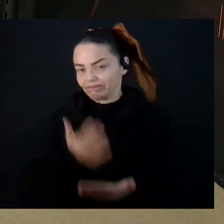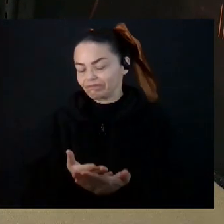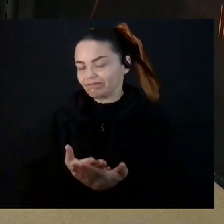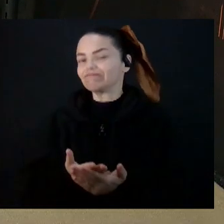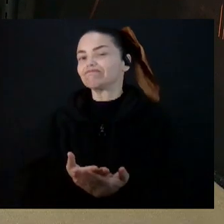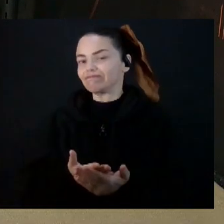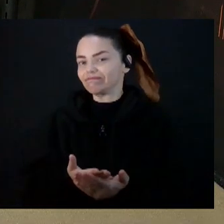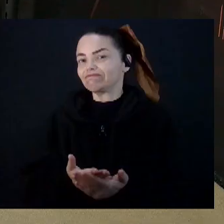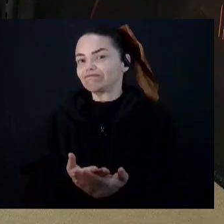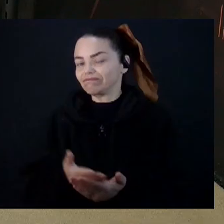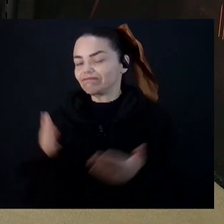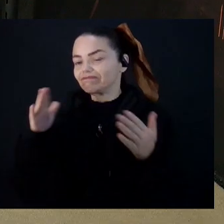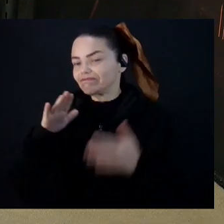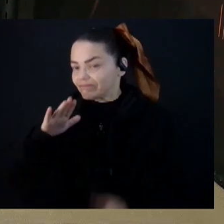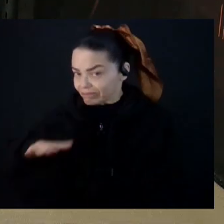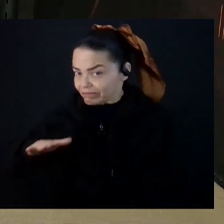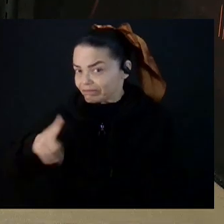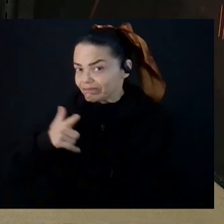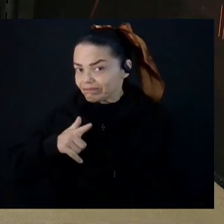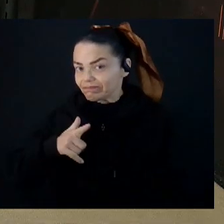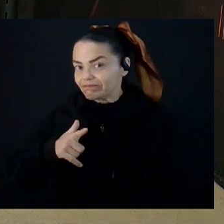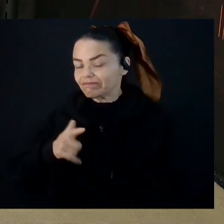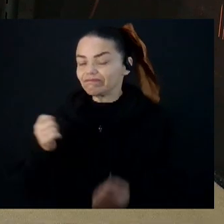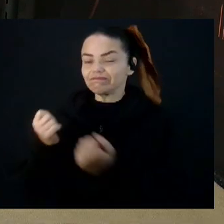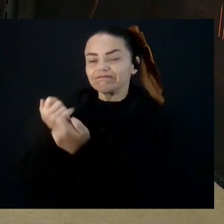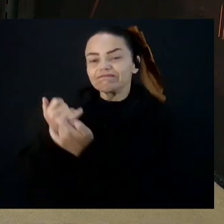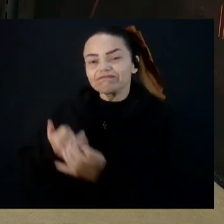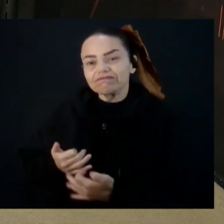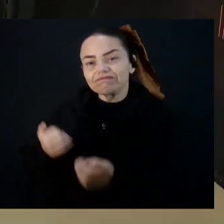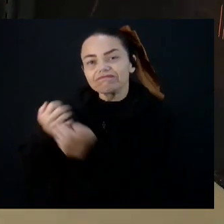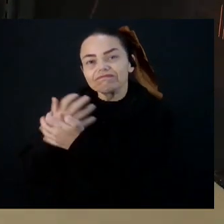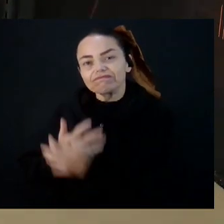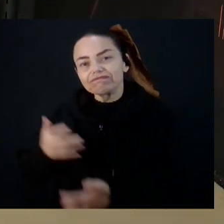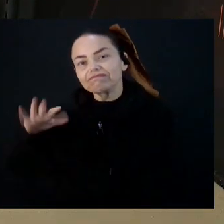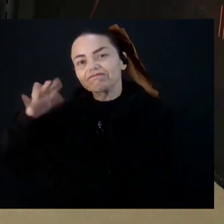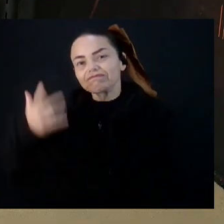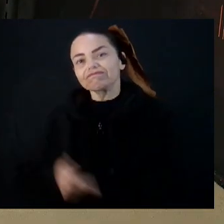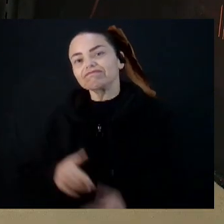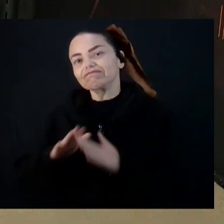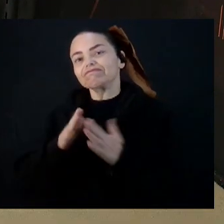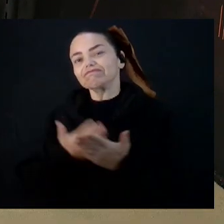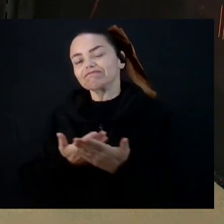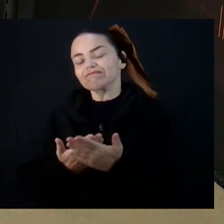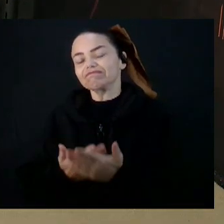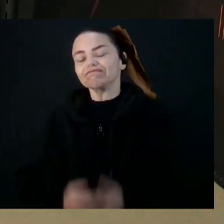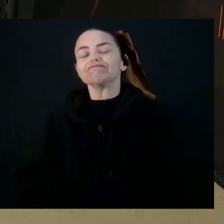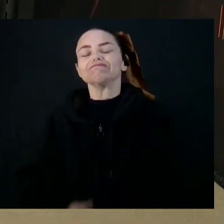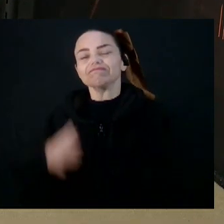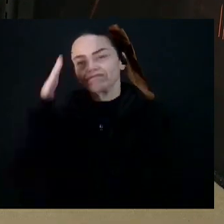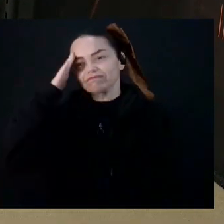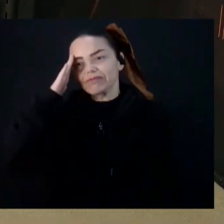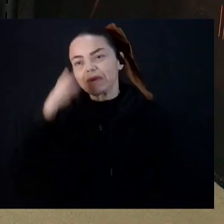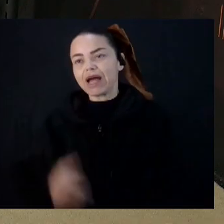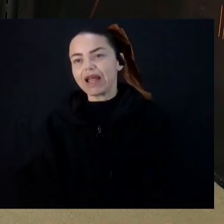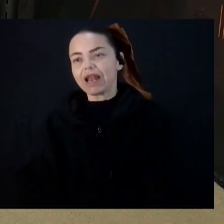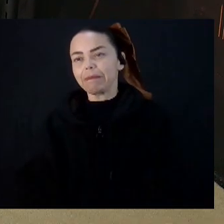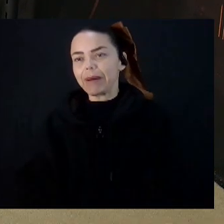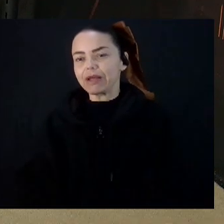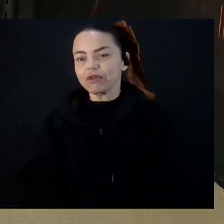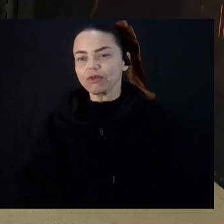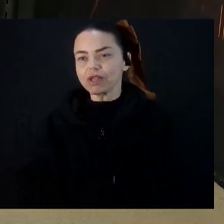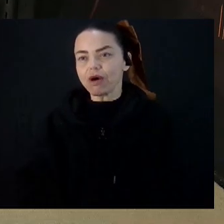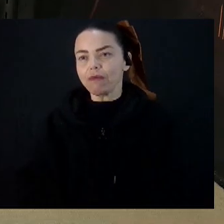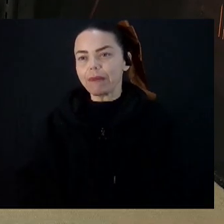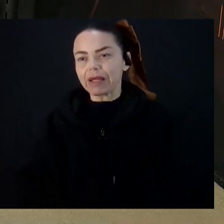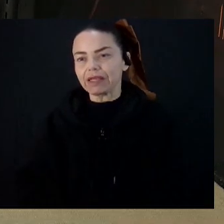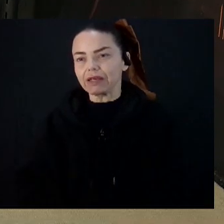ela possa trazer para a gente o que está acontecendo na escola e assim a gente possa entender se ela deve ficar nessa escola, se a gente deve mudar